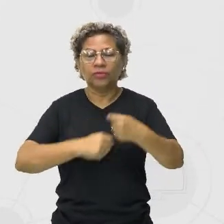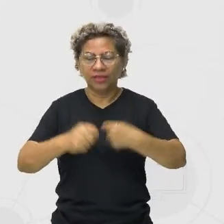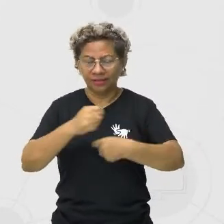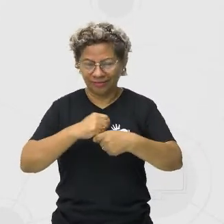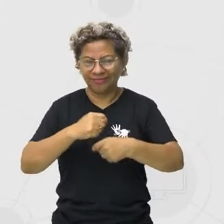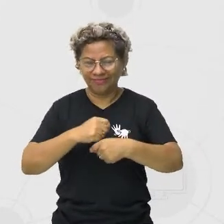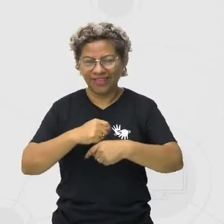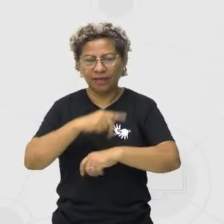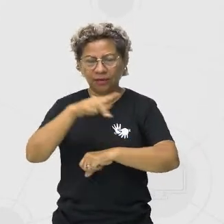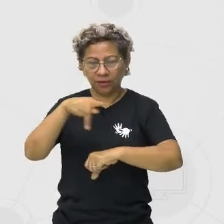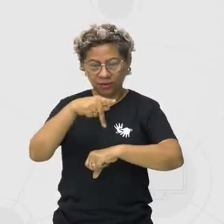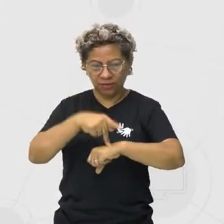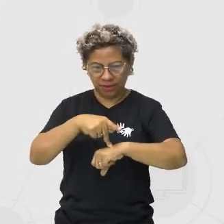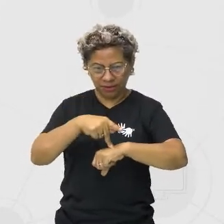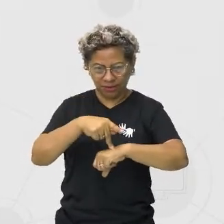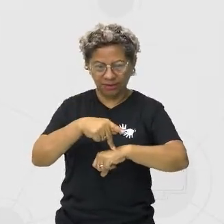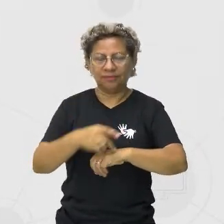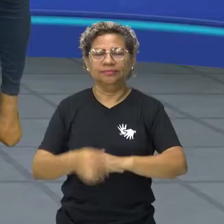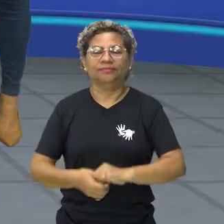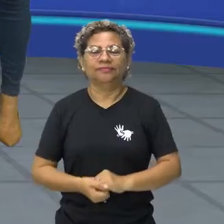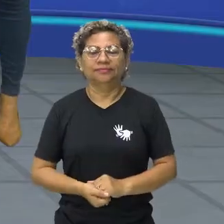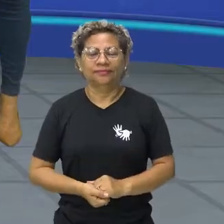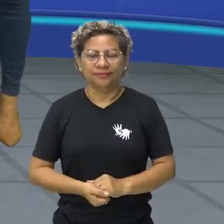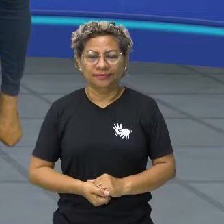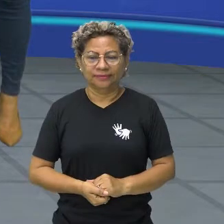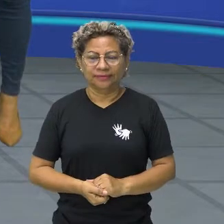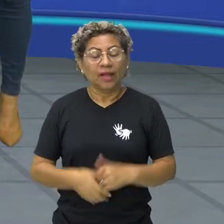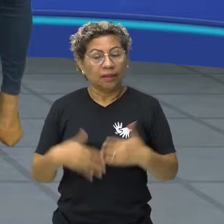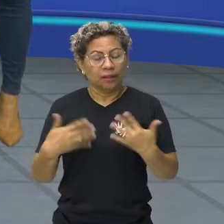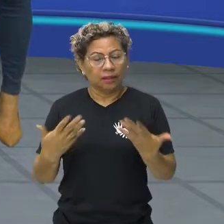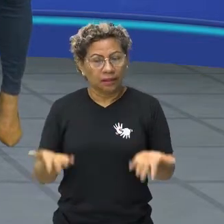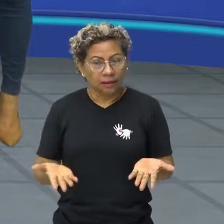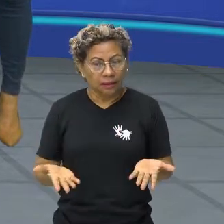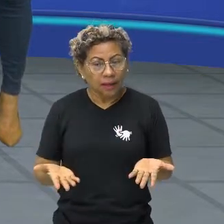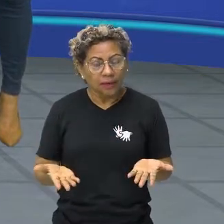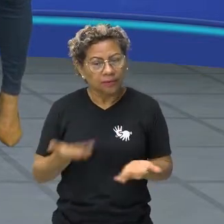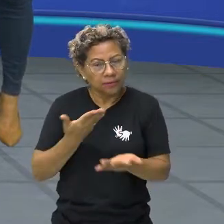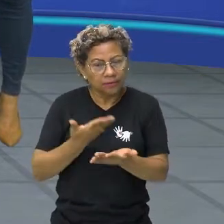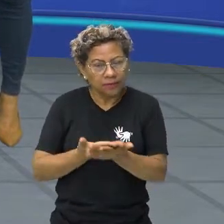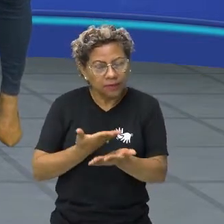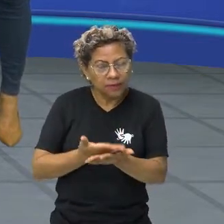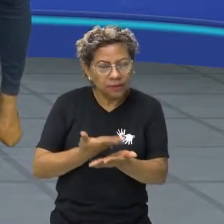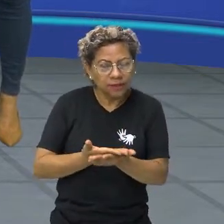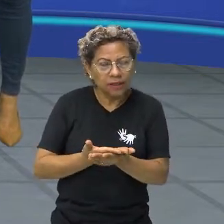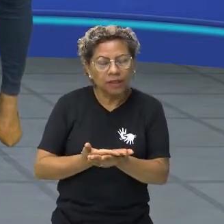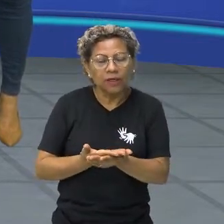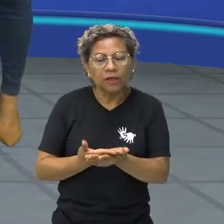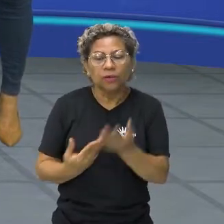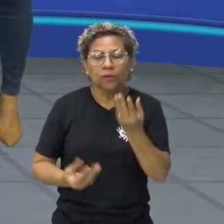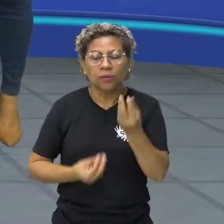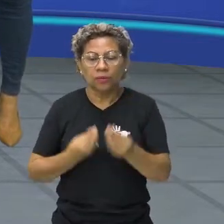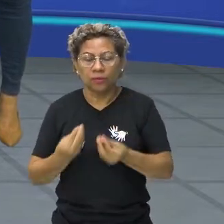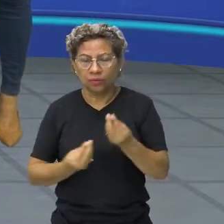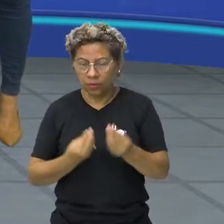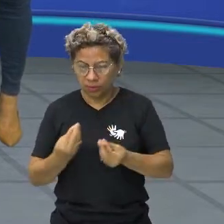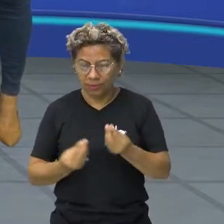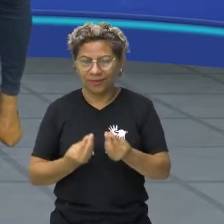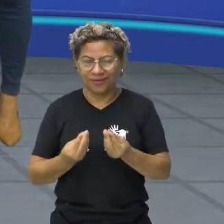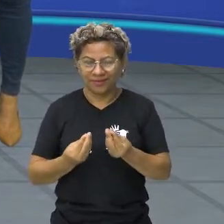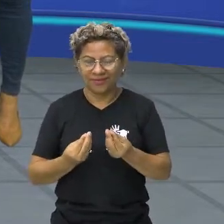econômicos internacionais. Então, nós iremos verificar como que ocorre esse processo